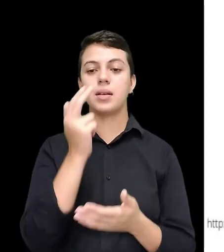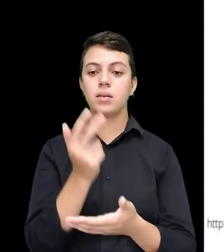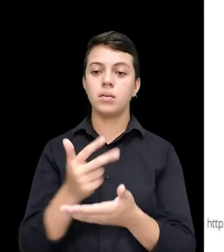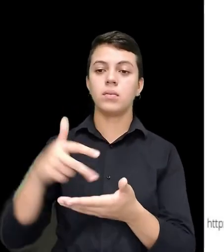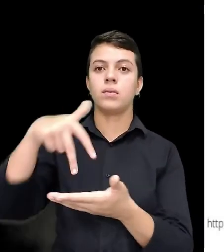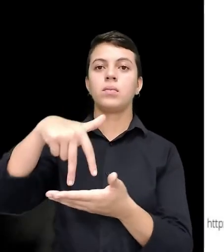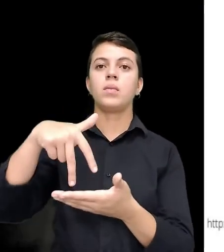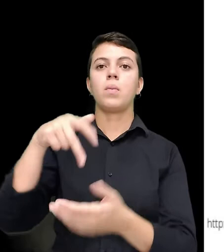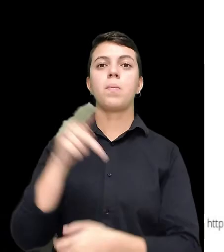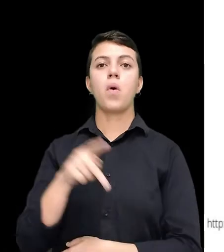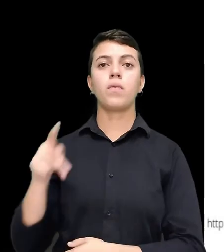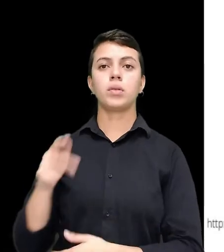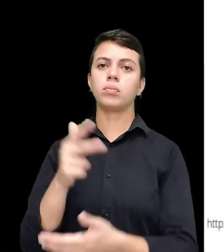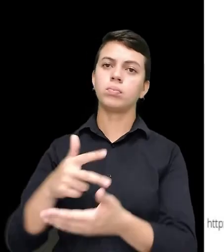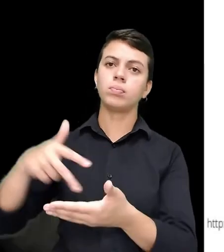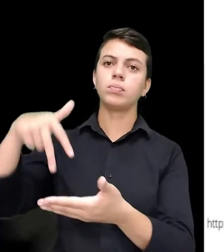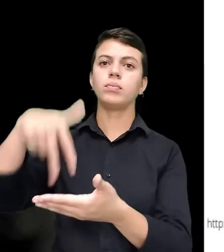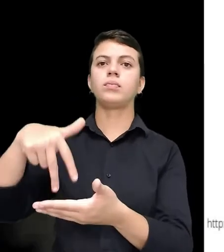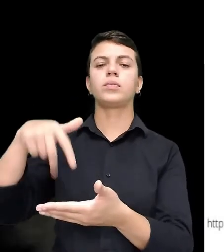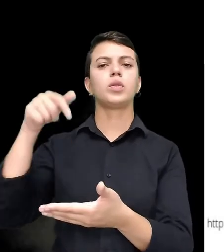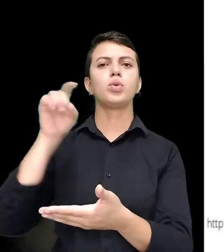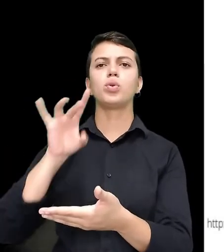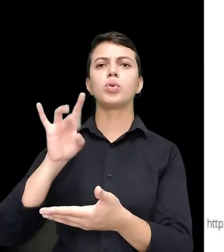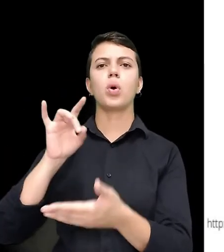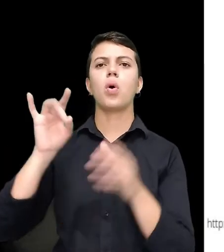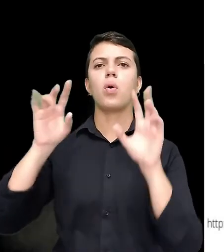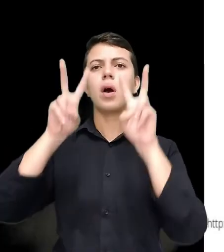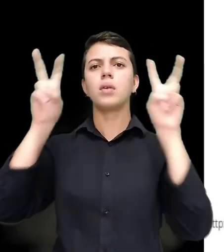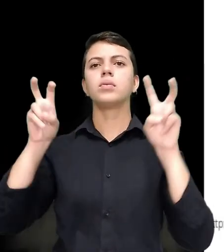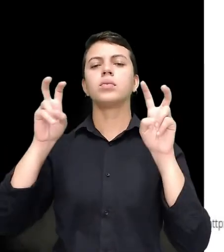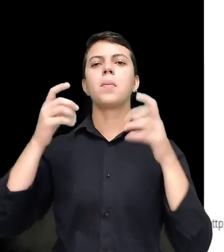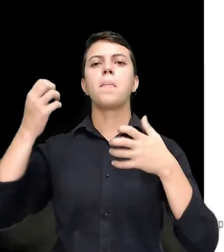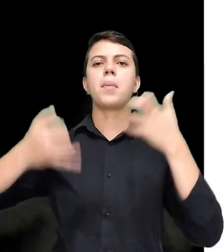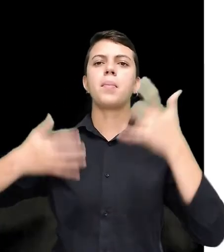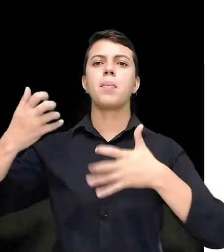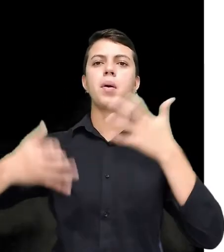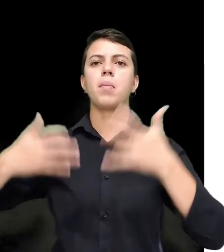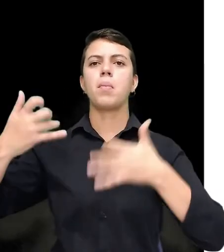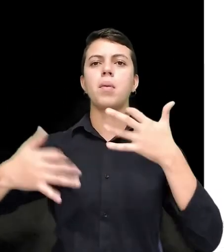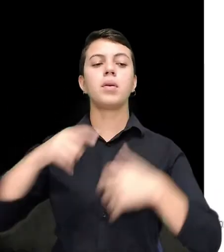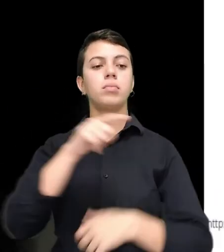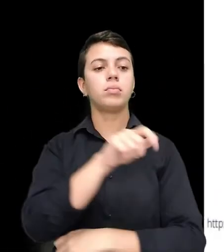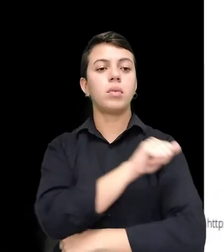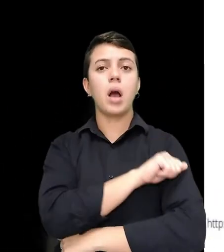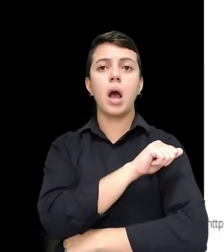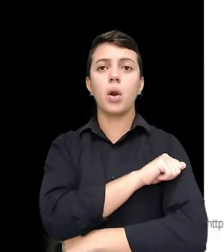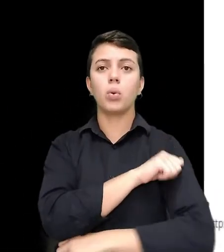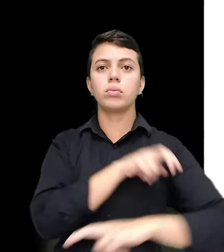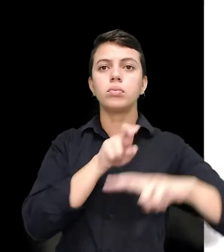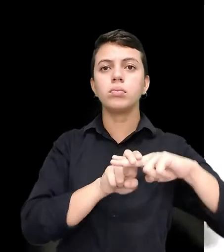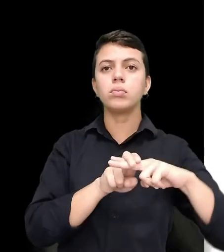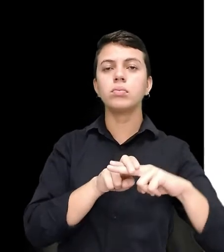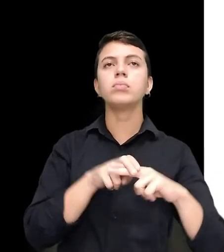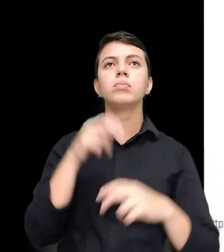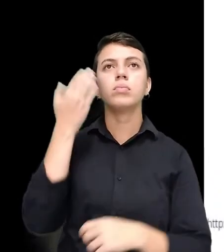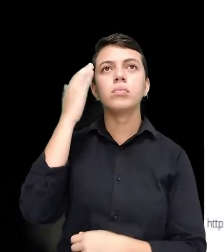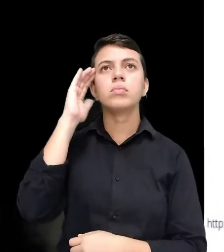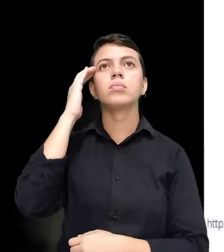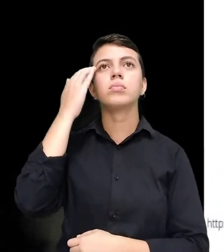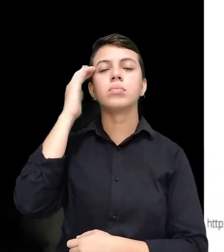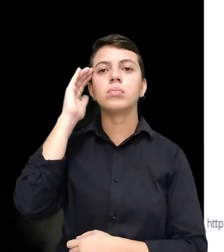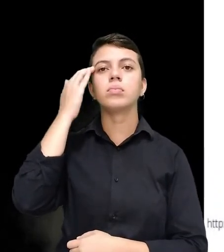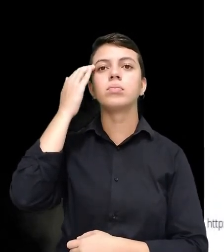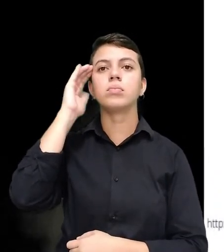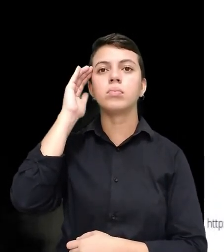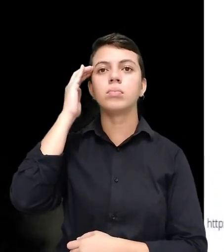professor verticalizada, onde ele expõe o conteúdo e o papel do aluno é absorver,